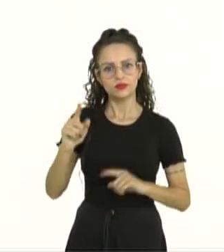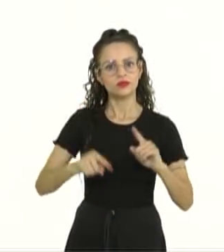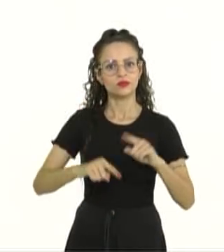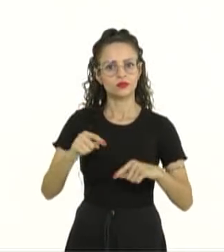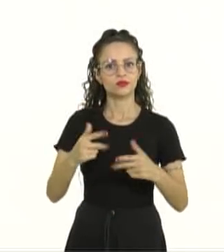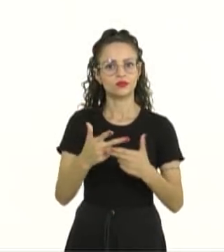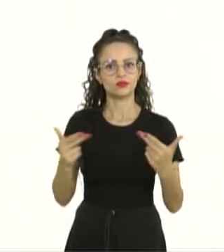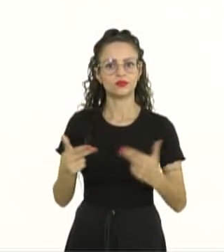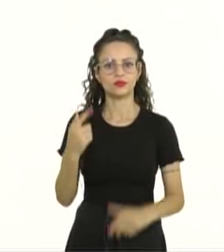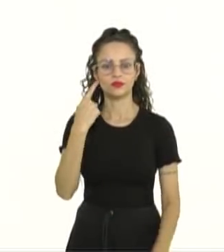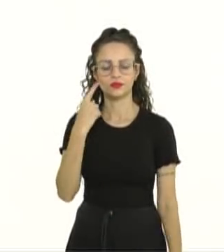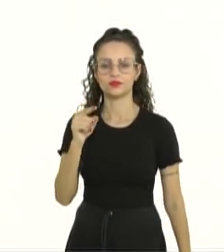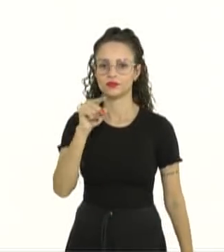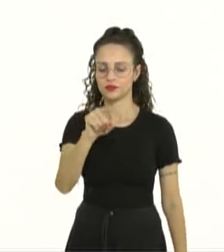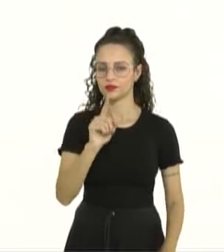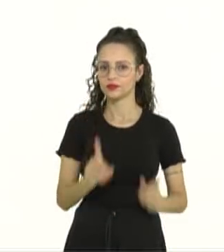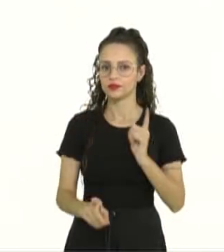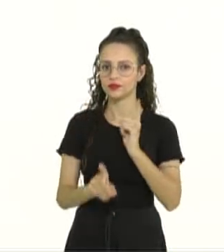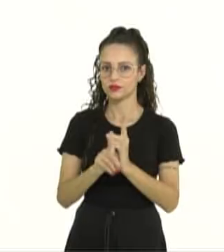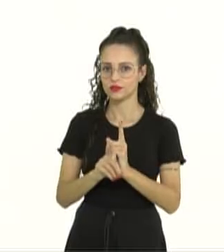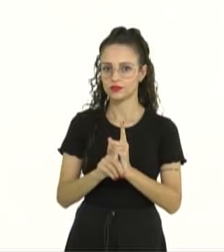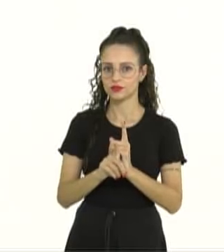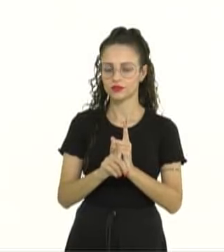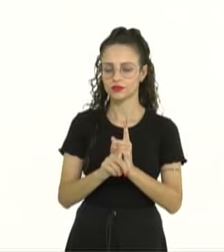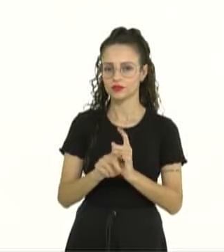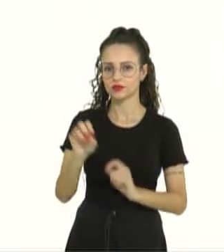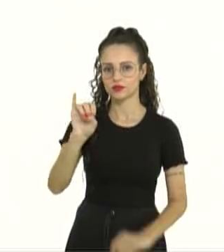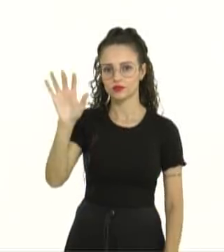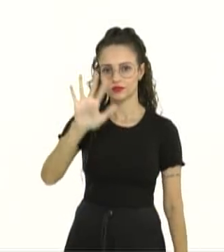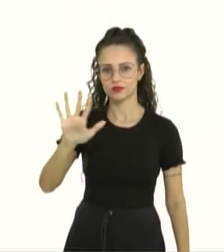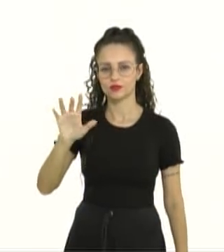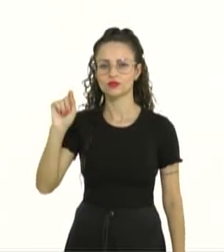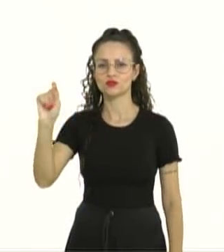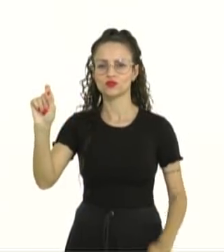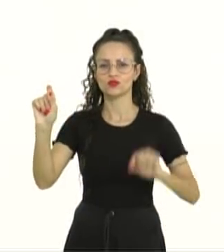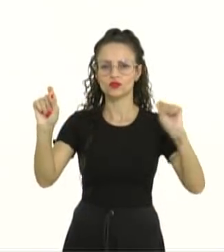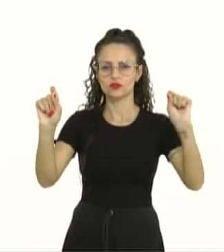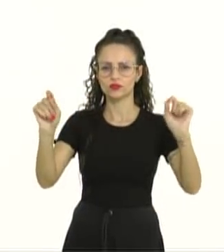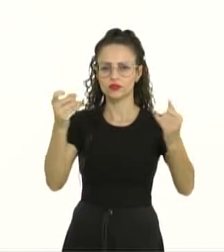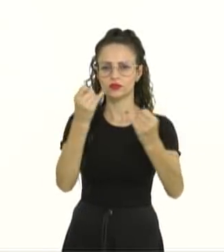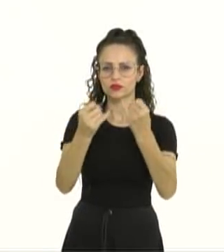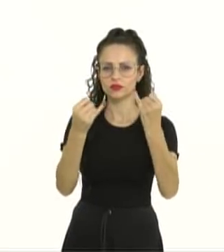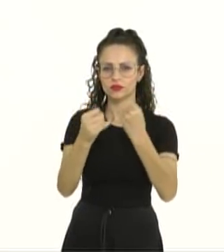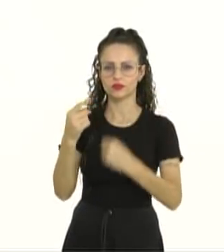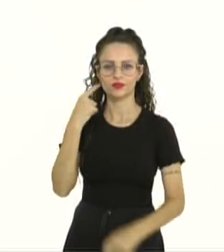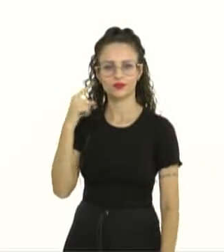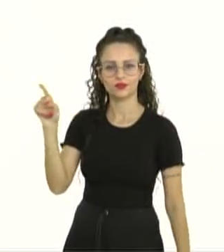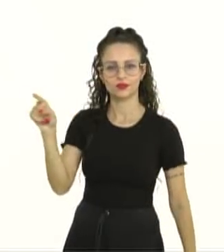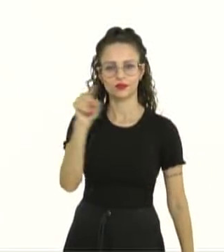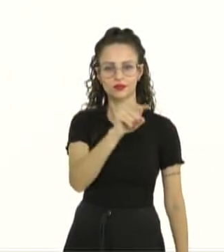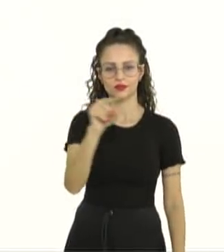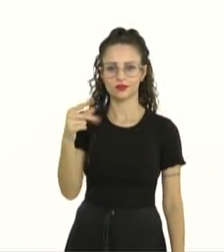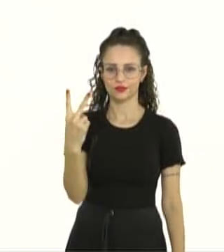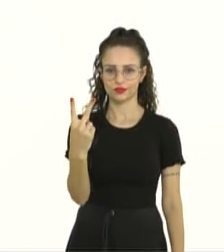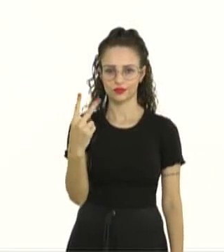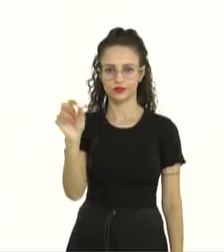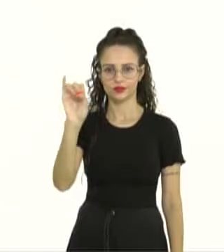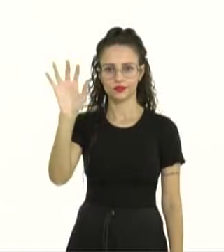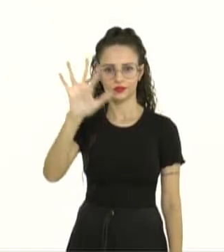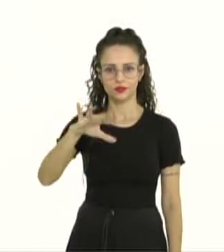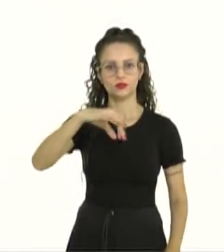equipamentos. Vocês poderiam identificar nessa imagem alguma coisa que tem na outra? De novo. O globo,